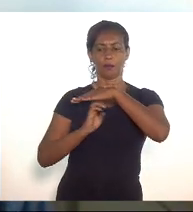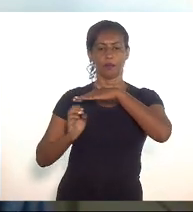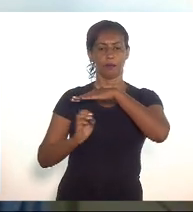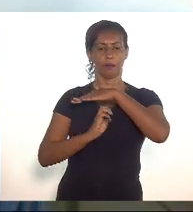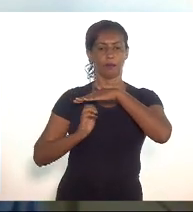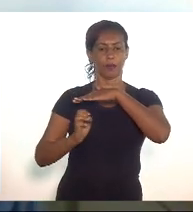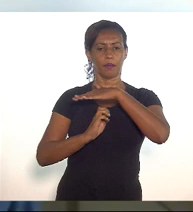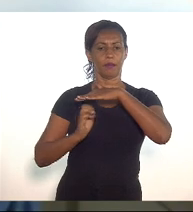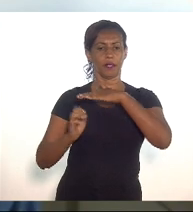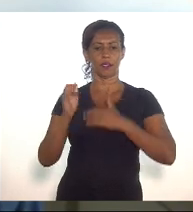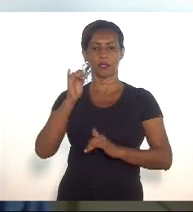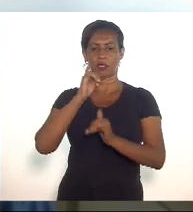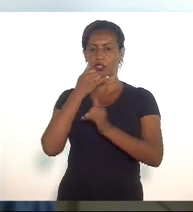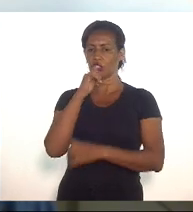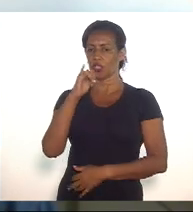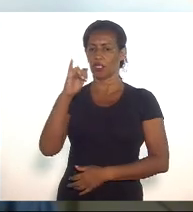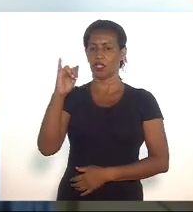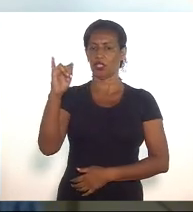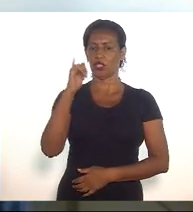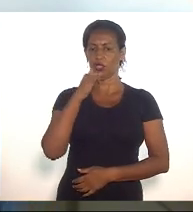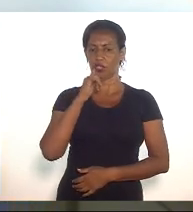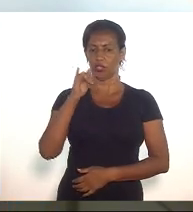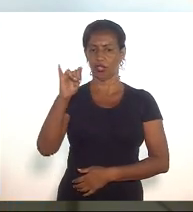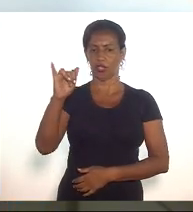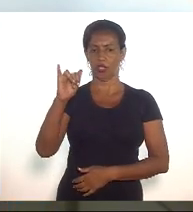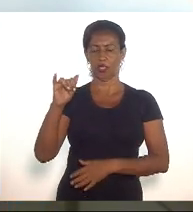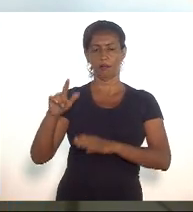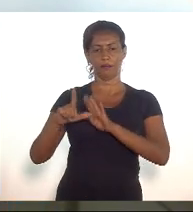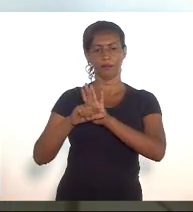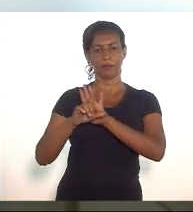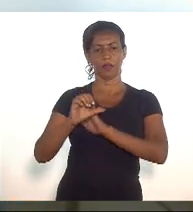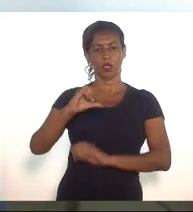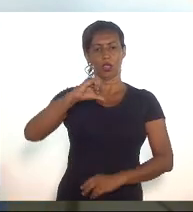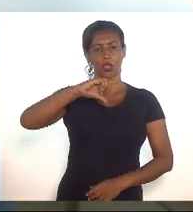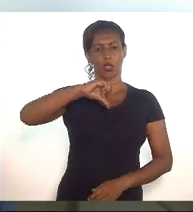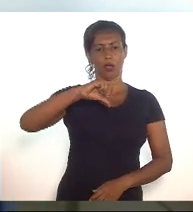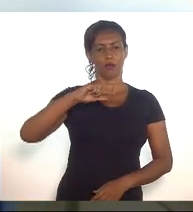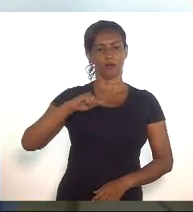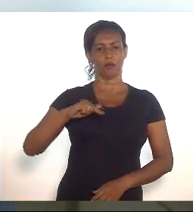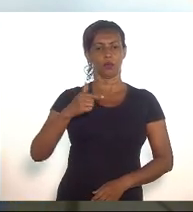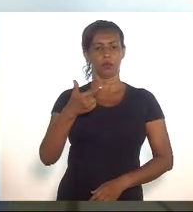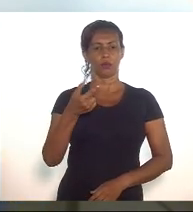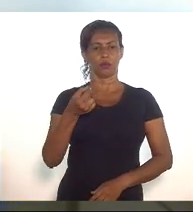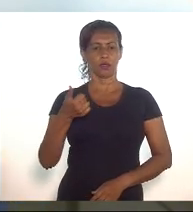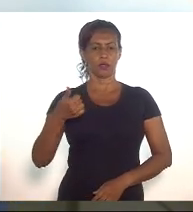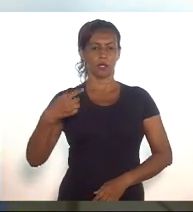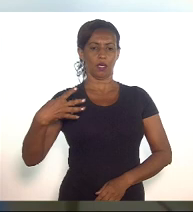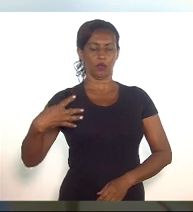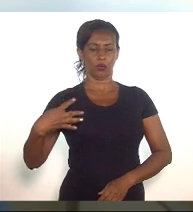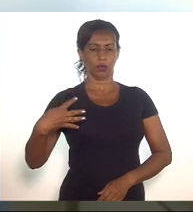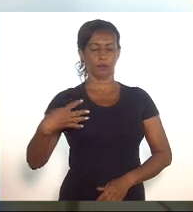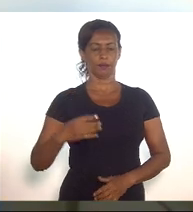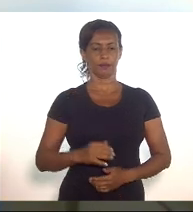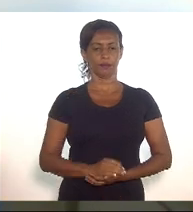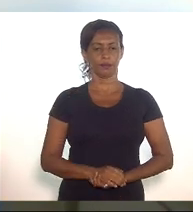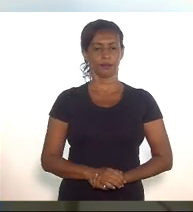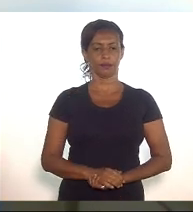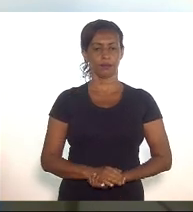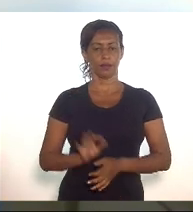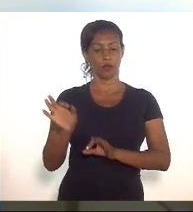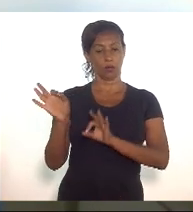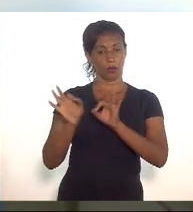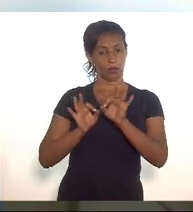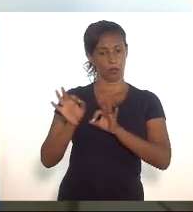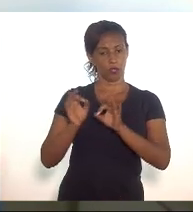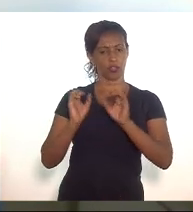produtoras de energia termoelétrica beneficiárias da Lei 9.214 de 2021. O projeto